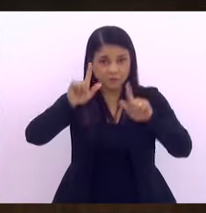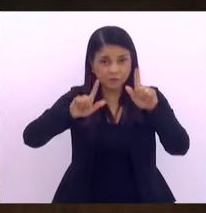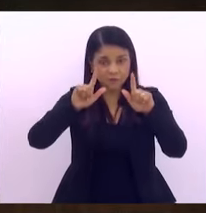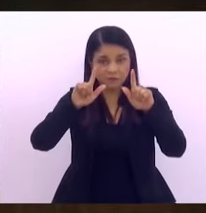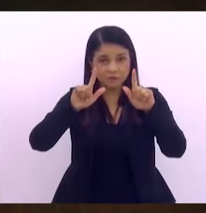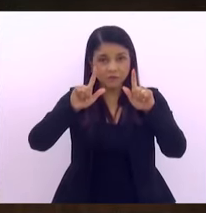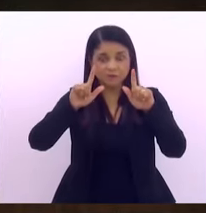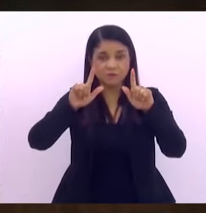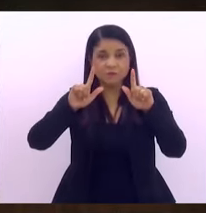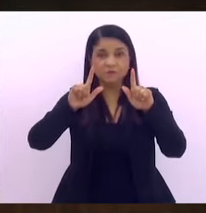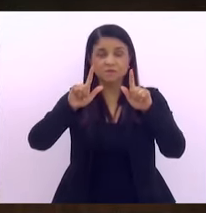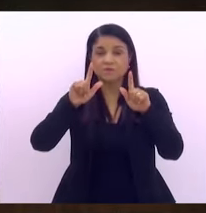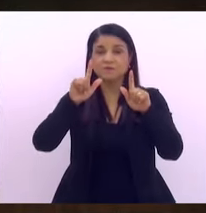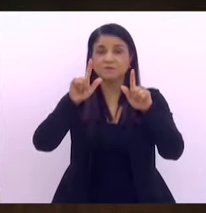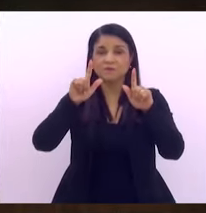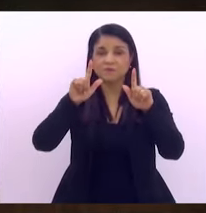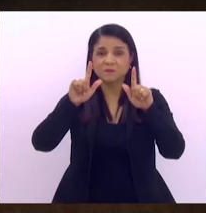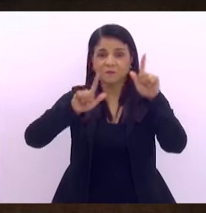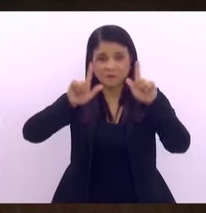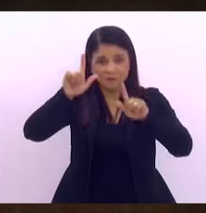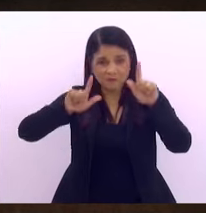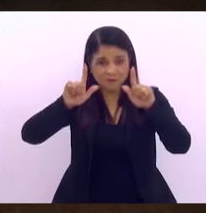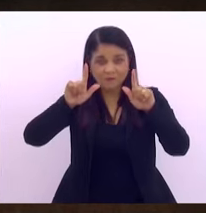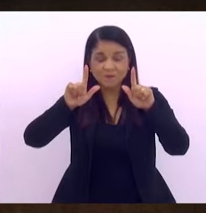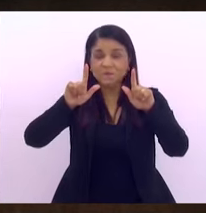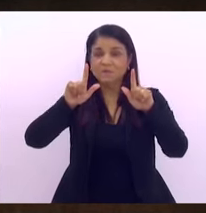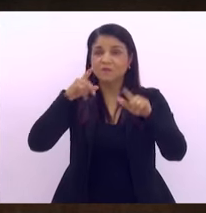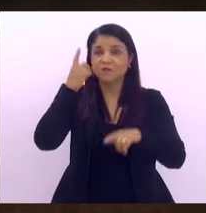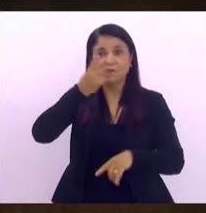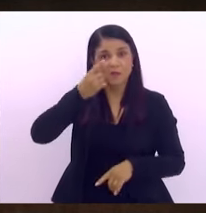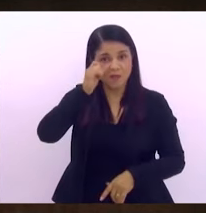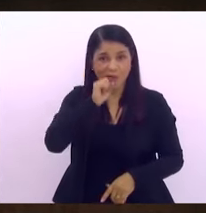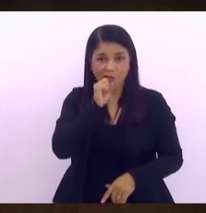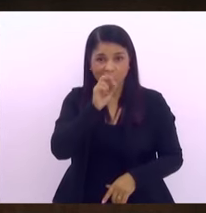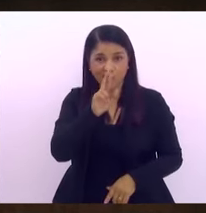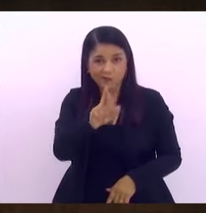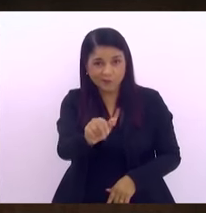admite, deputado Rodrigo Amorim, que faz parte